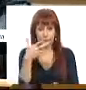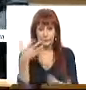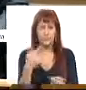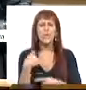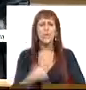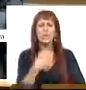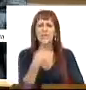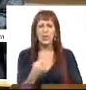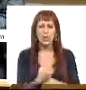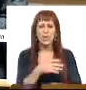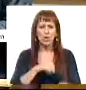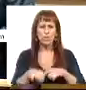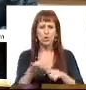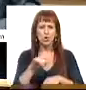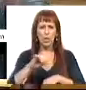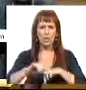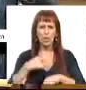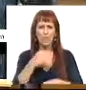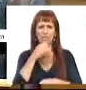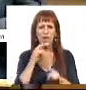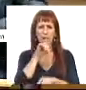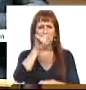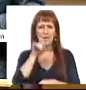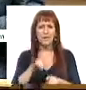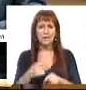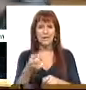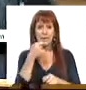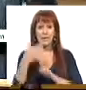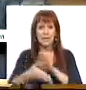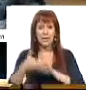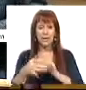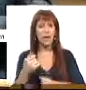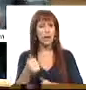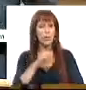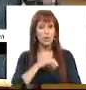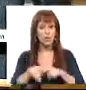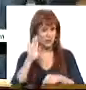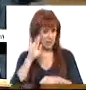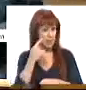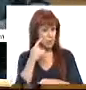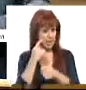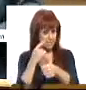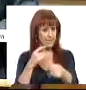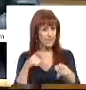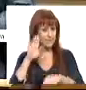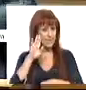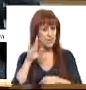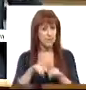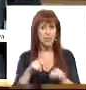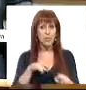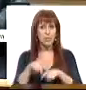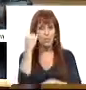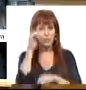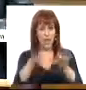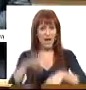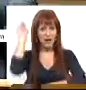Eu tenho que dizer uma coisa, Sr. Deputado João Prata. Quando fala da questão da farmacêutica, era bom, o Sr. Deputado até sabe, conhece, e sabe que o deputado,